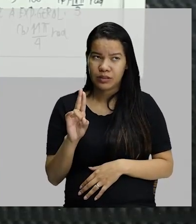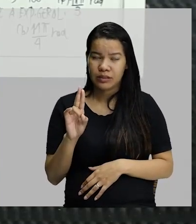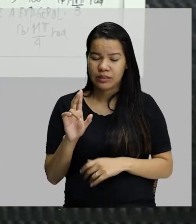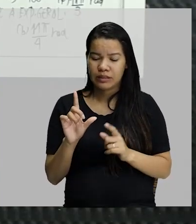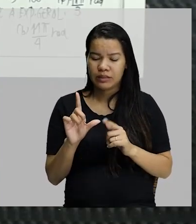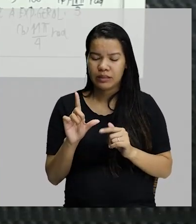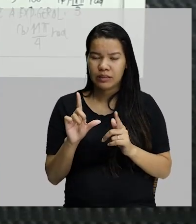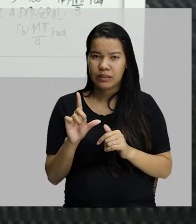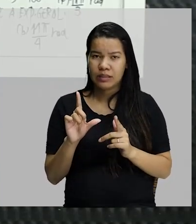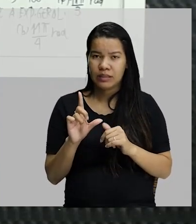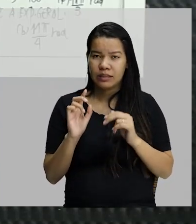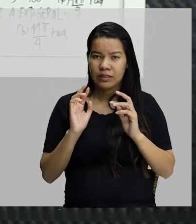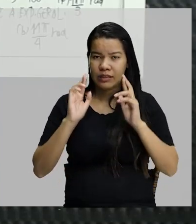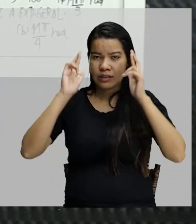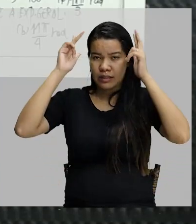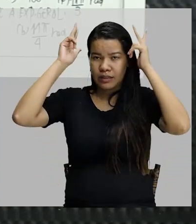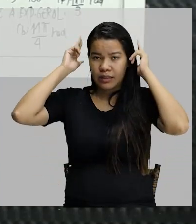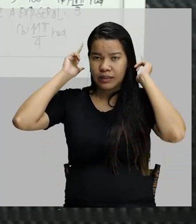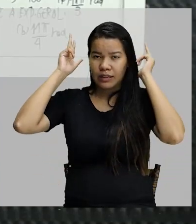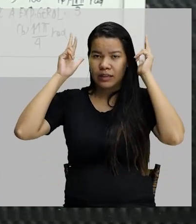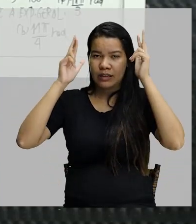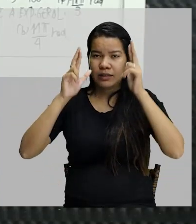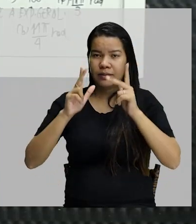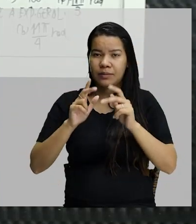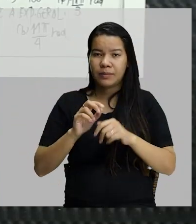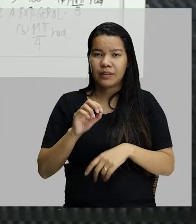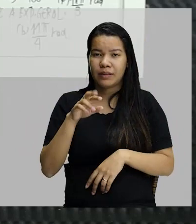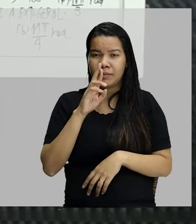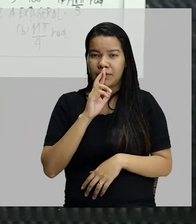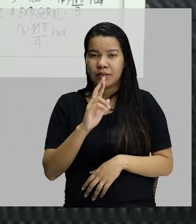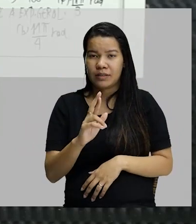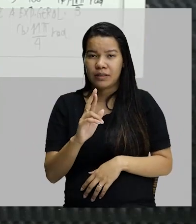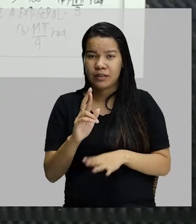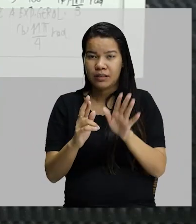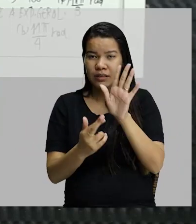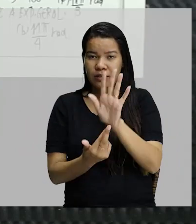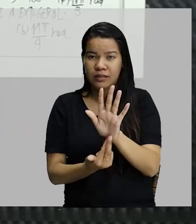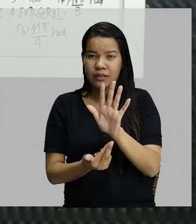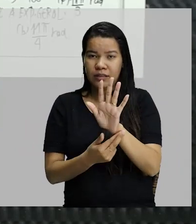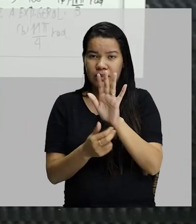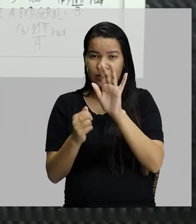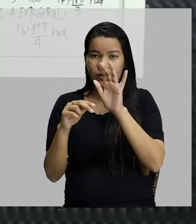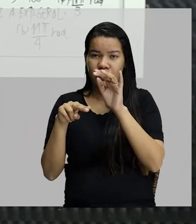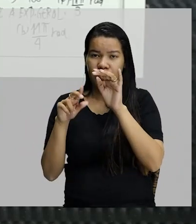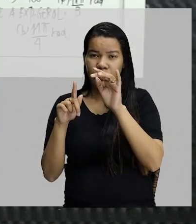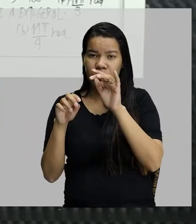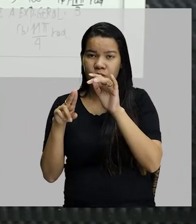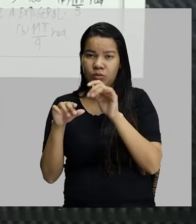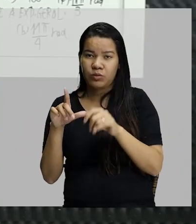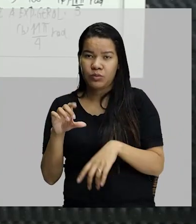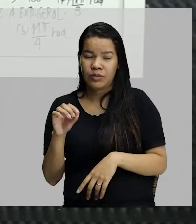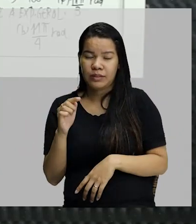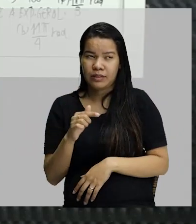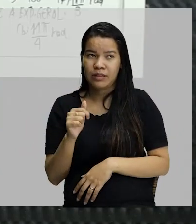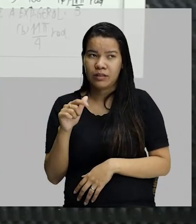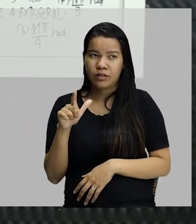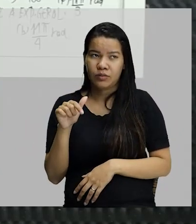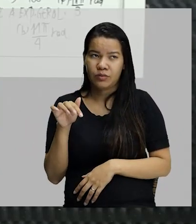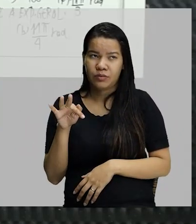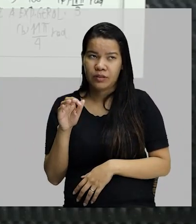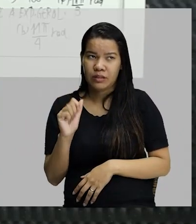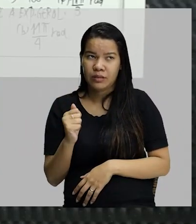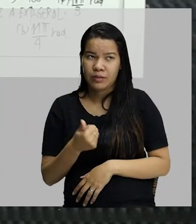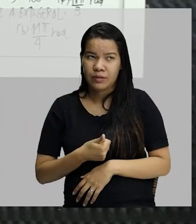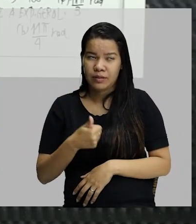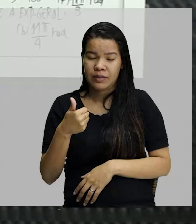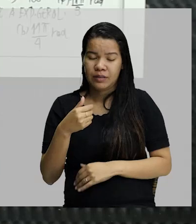para representar ângulo, né? Que no caso o beta. Esse alfa, galera, é a primeira